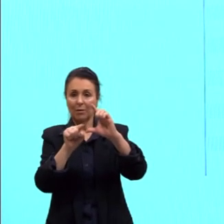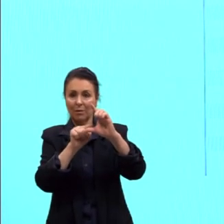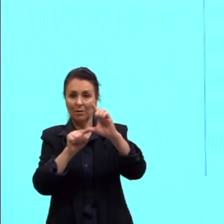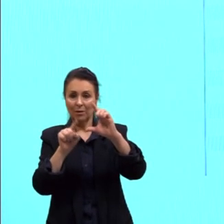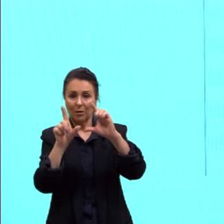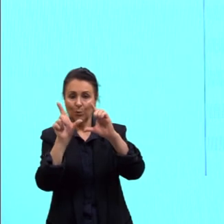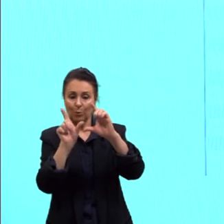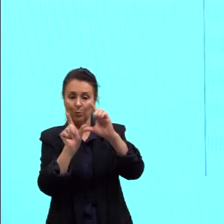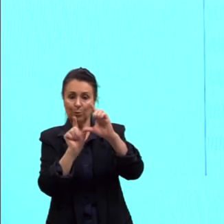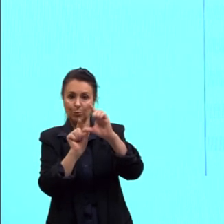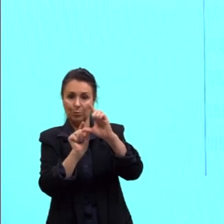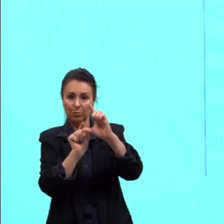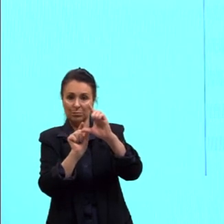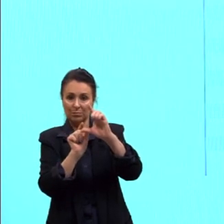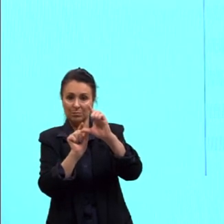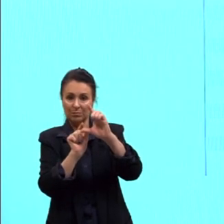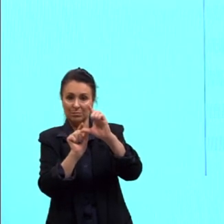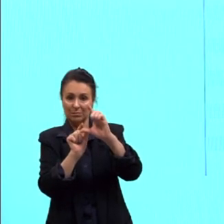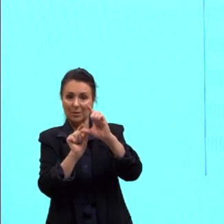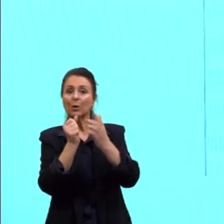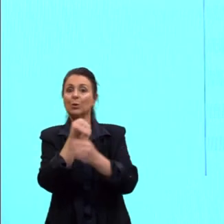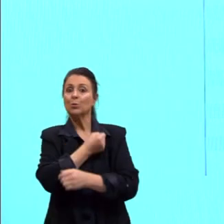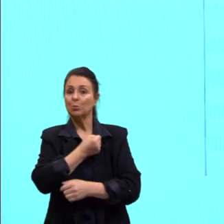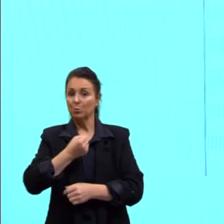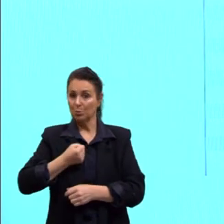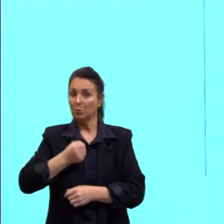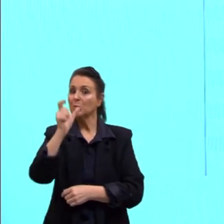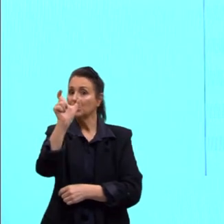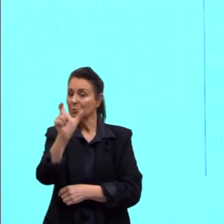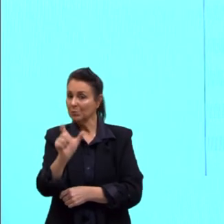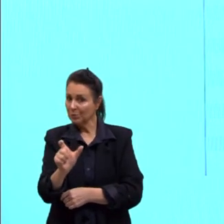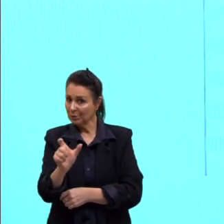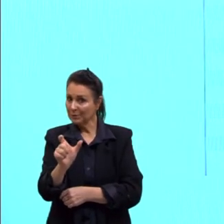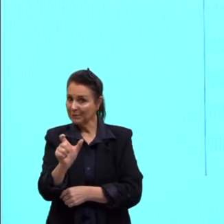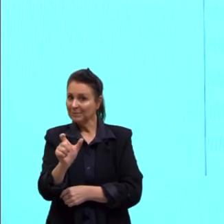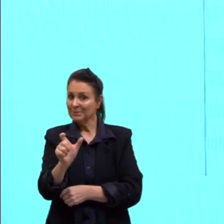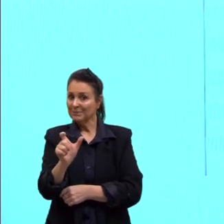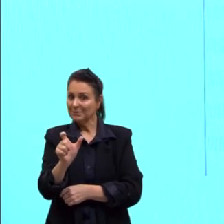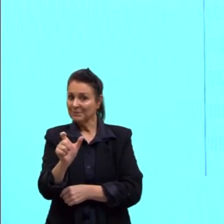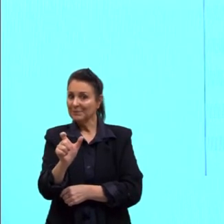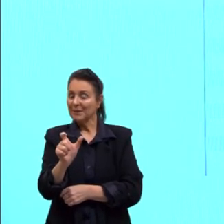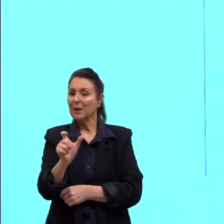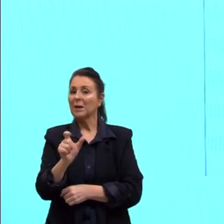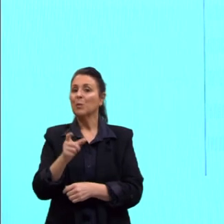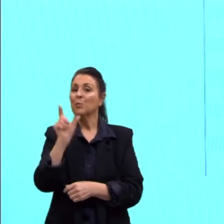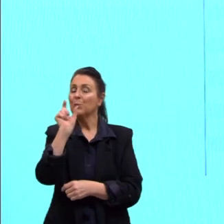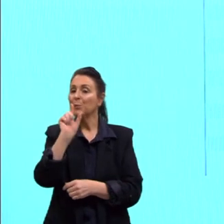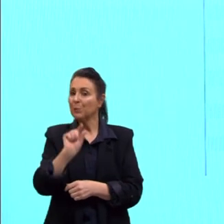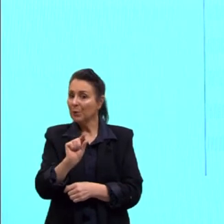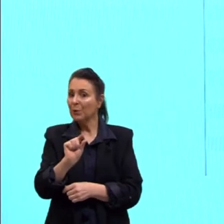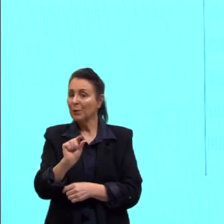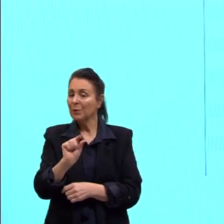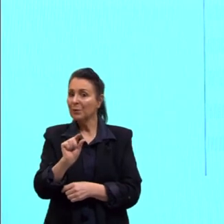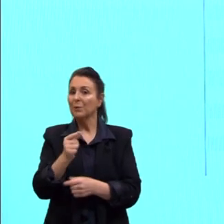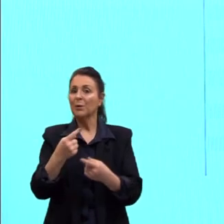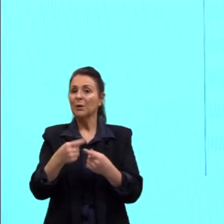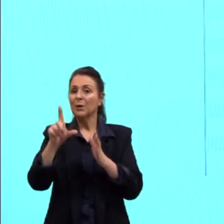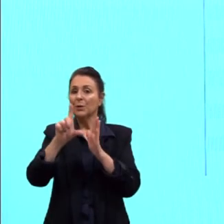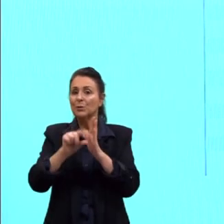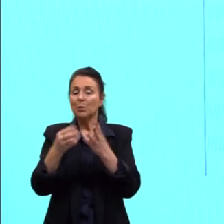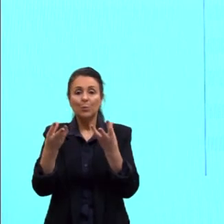ou está vendo né mas essa redução passo temos poucas pessoas entrando aí no sistema nós temos aí essa